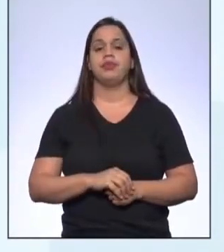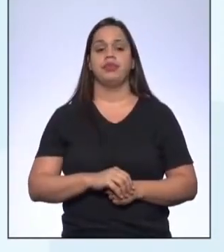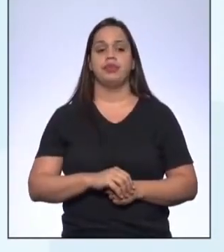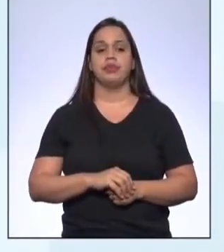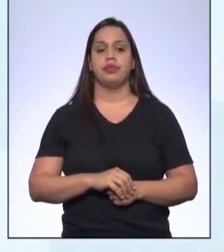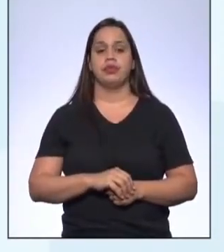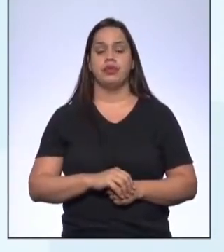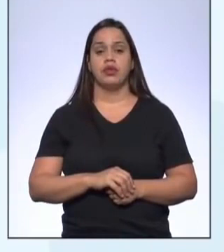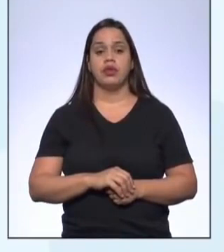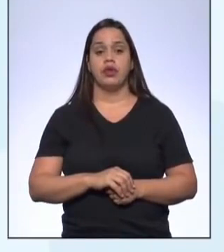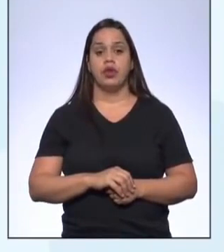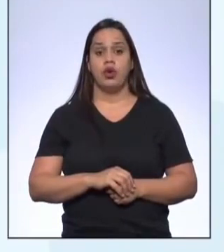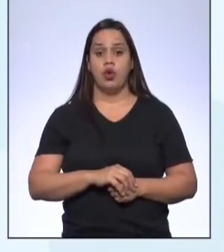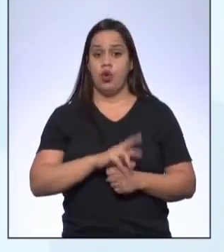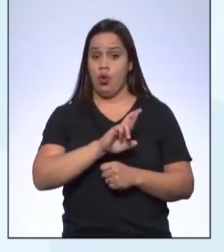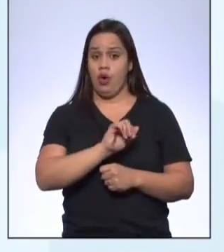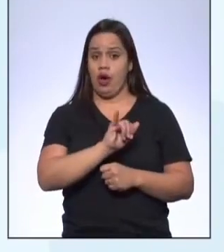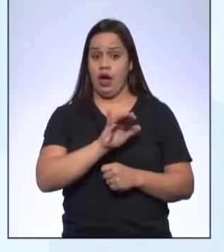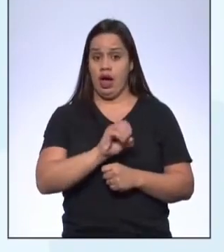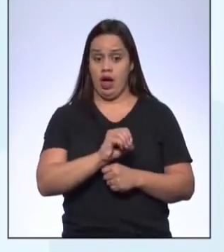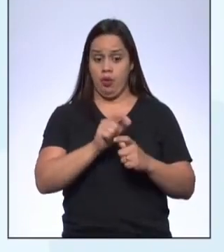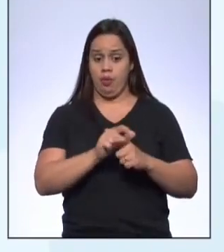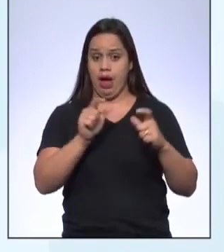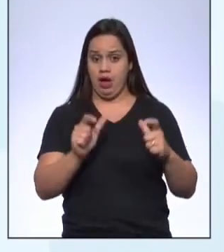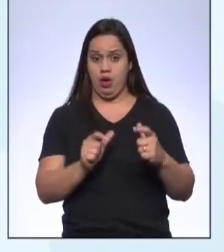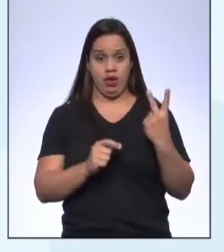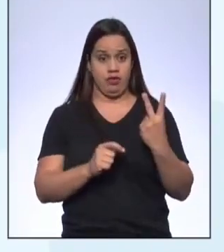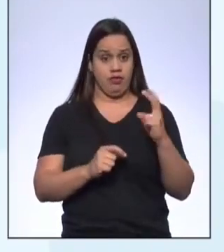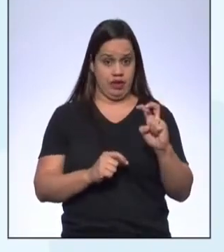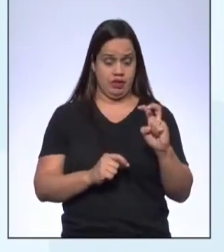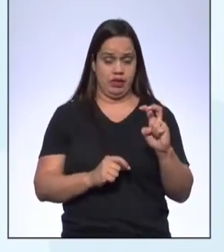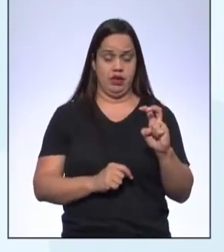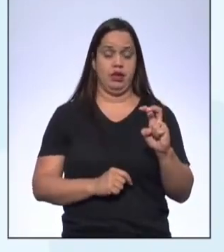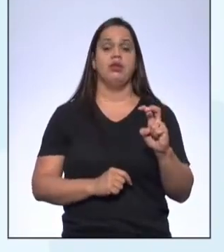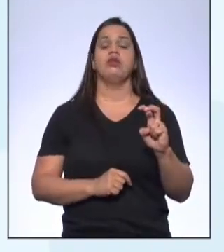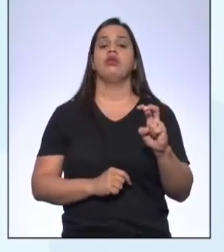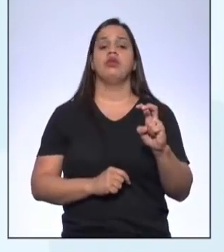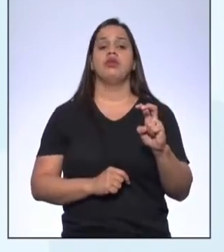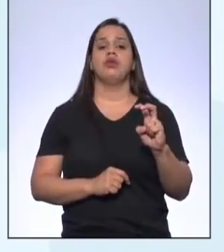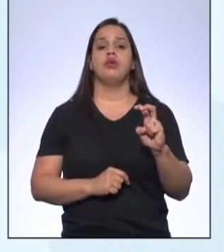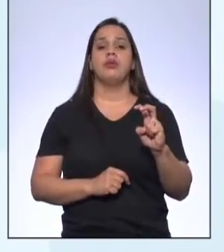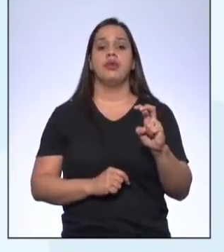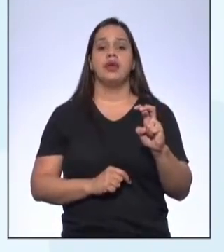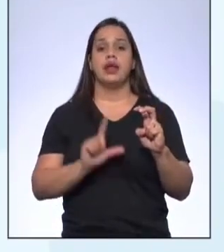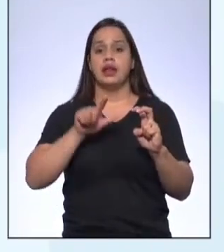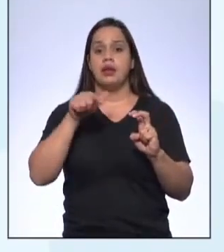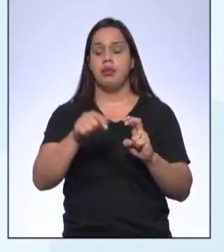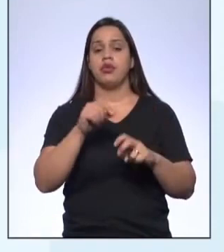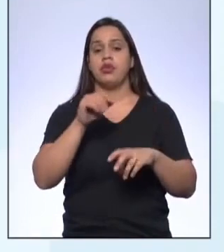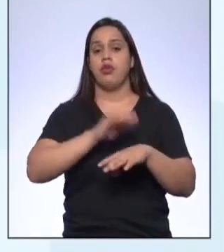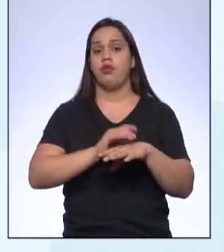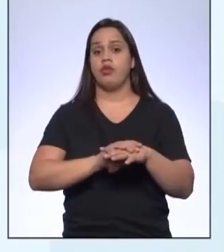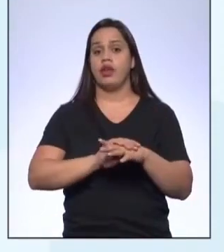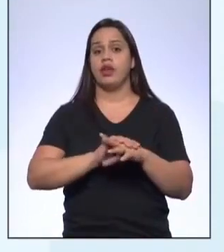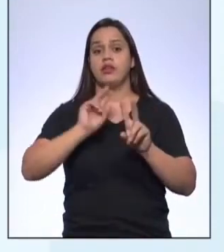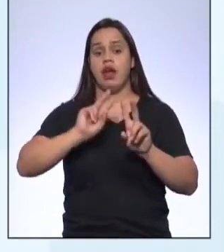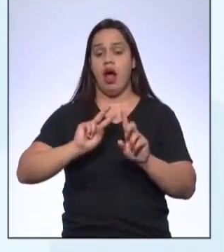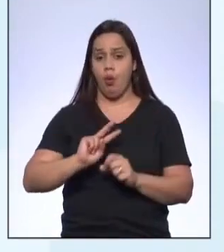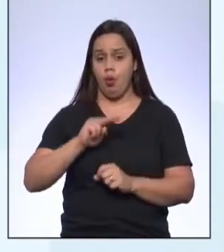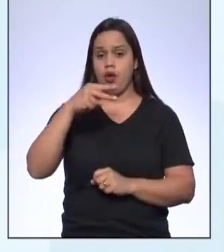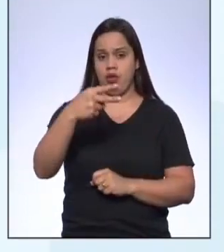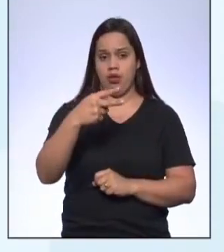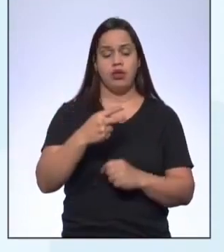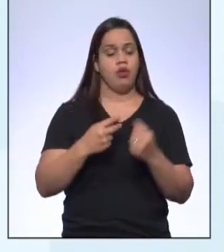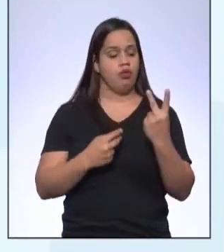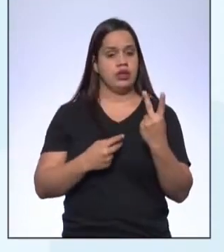do maior, que é o 25, então 25 ali é o maior, e fiz ele ao quadrado. Então, 25